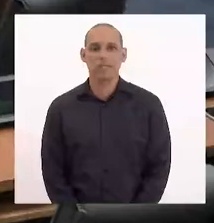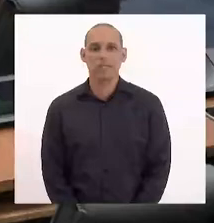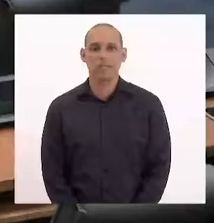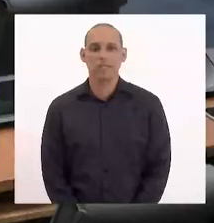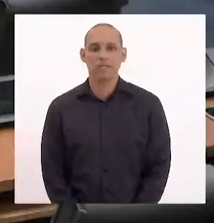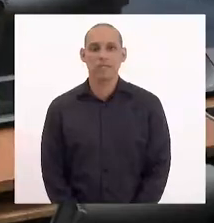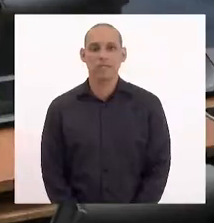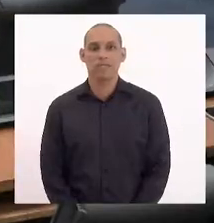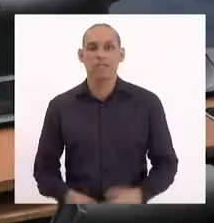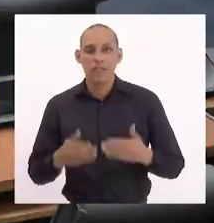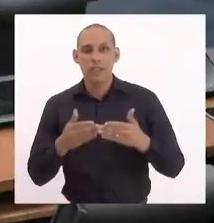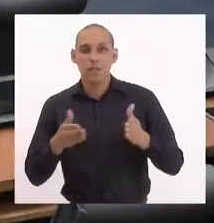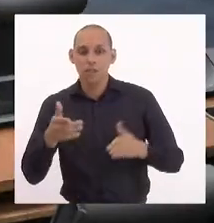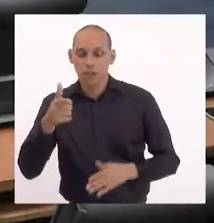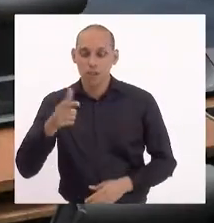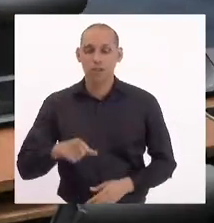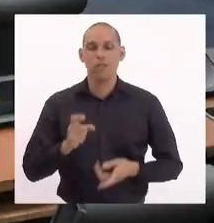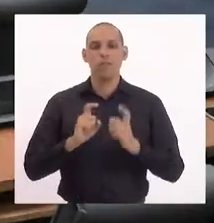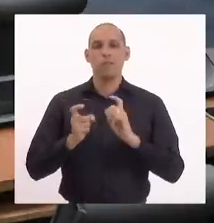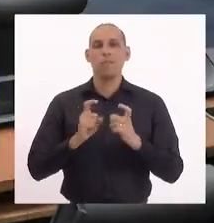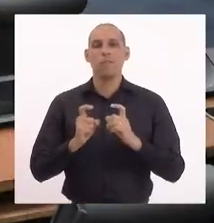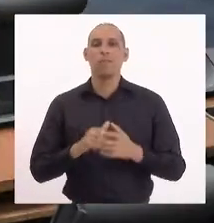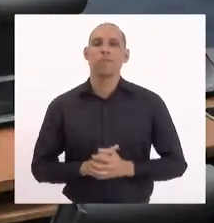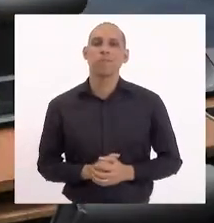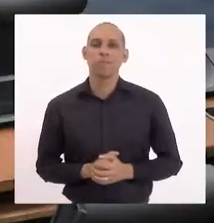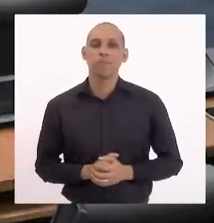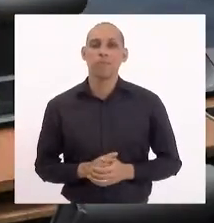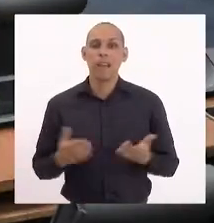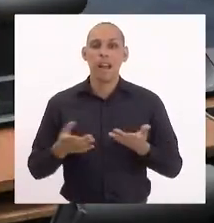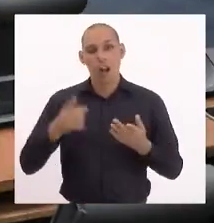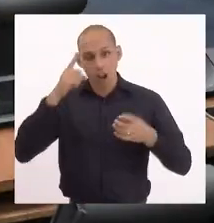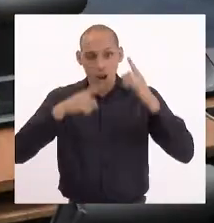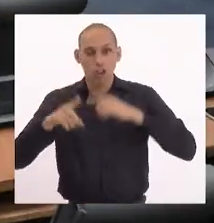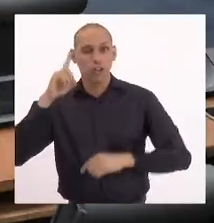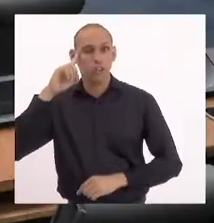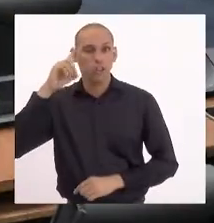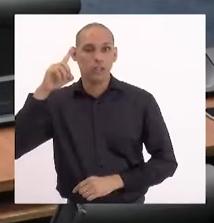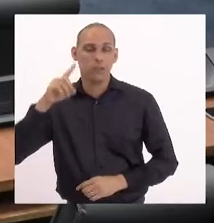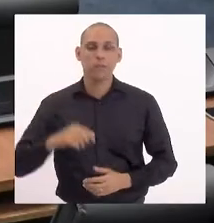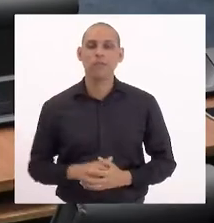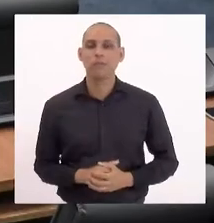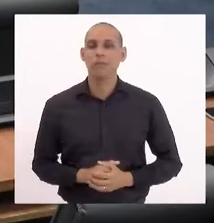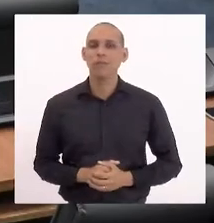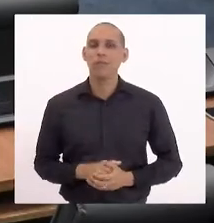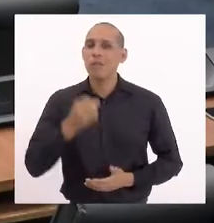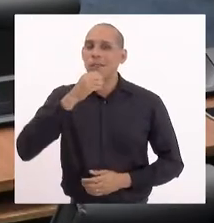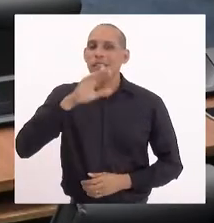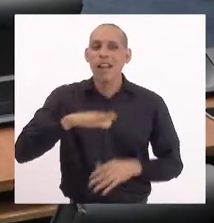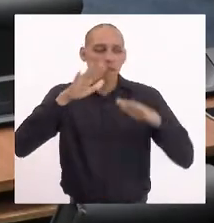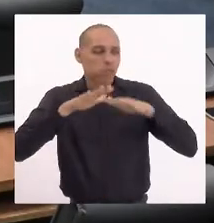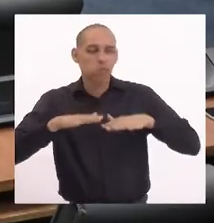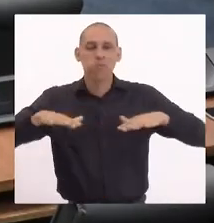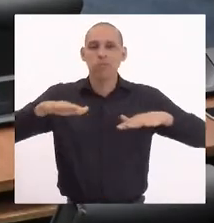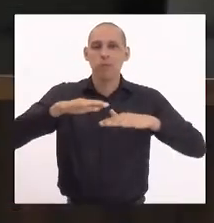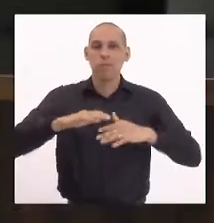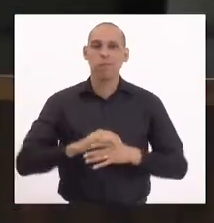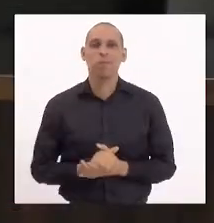Está reaberta a sessão. Passa-se a ordem do dia. Boa tarde a todas e todos.